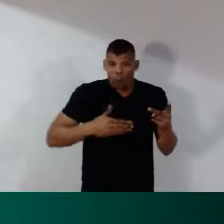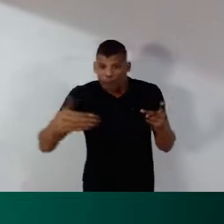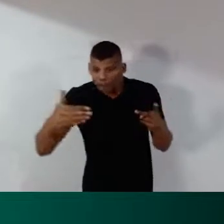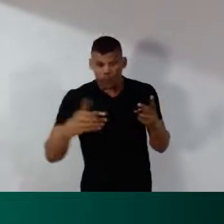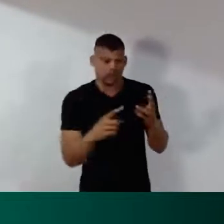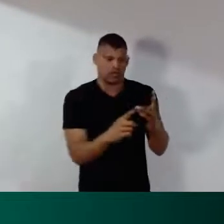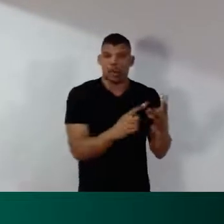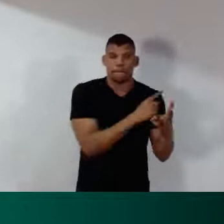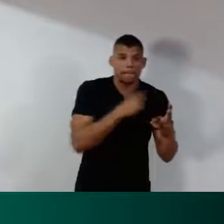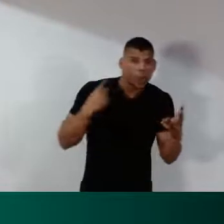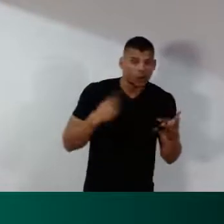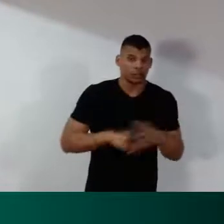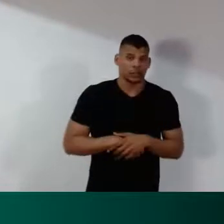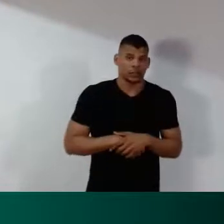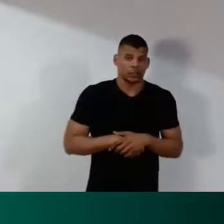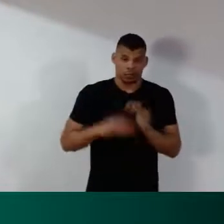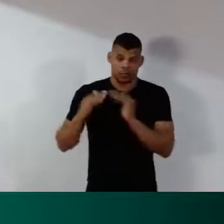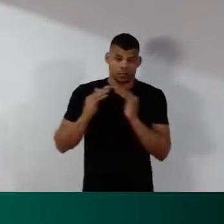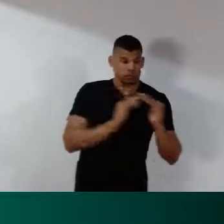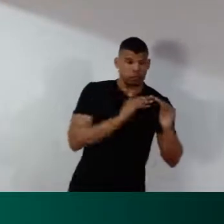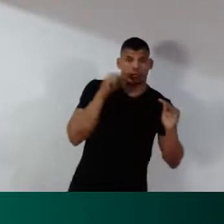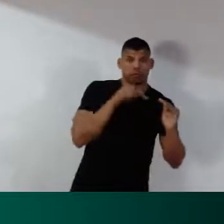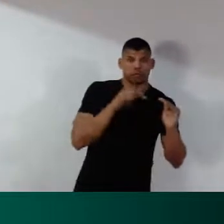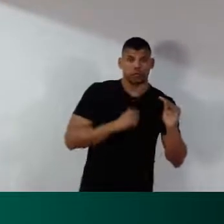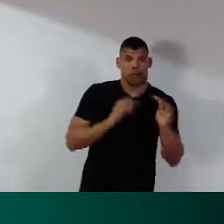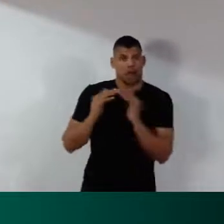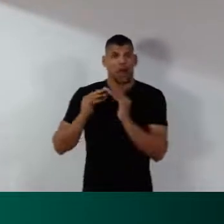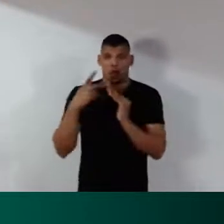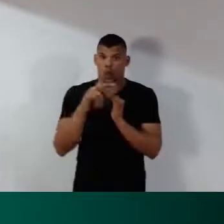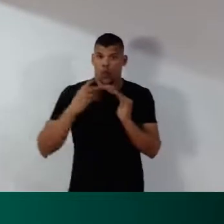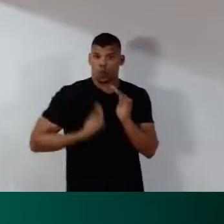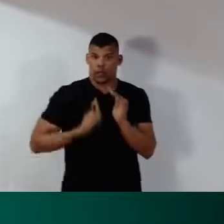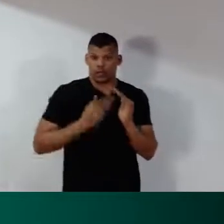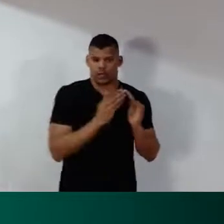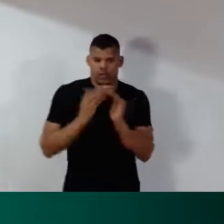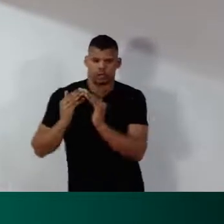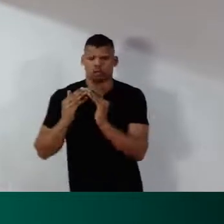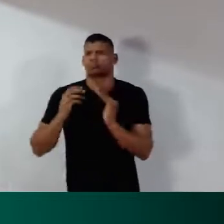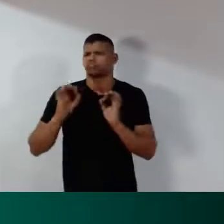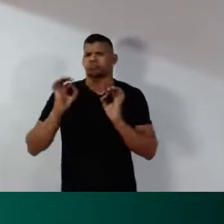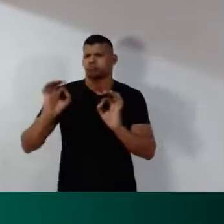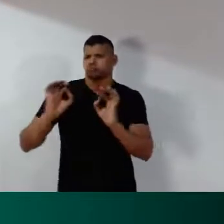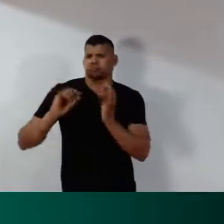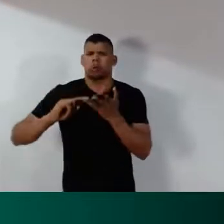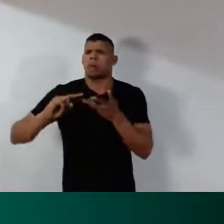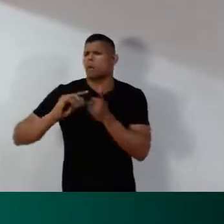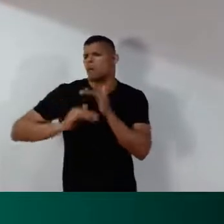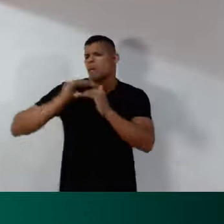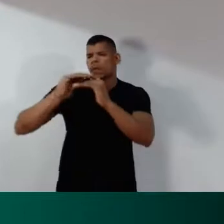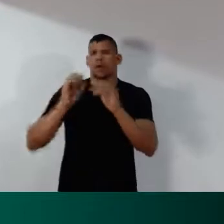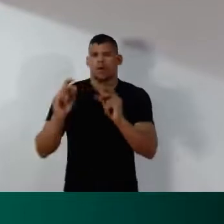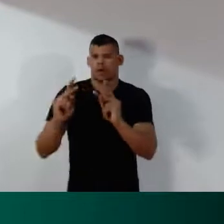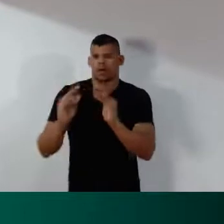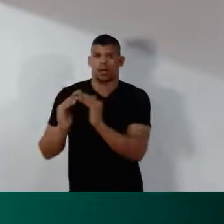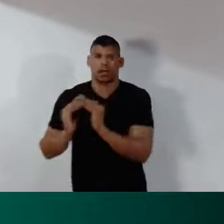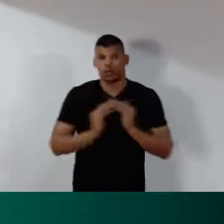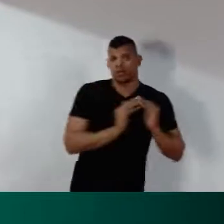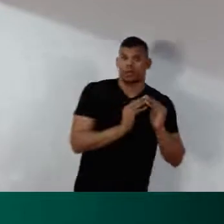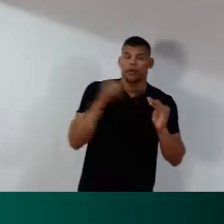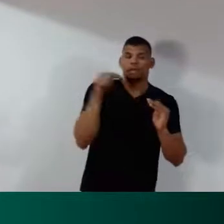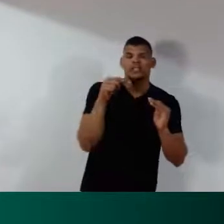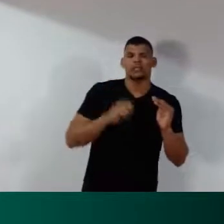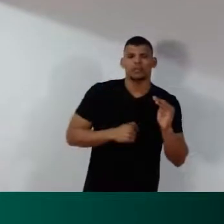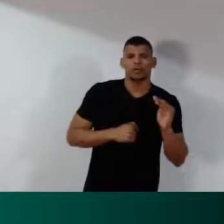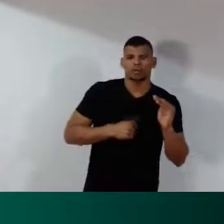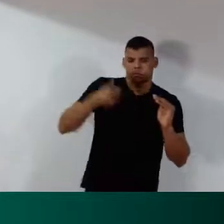muitas vezes alguém que está do nosso lado que tá na cadeira do lado da Topic ou do ônibus ou quando